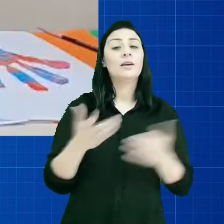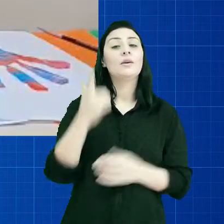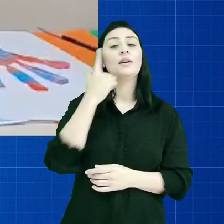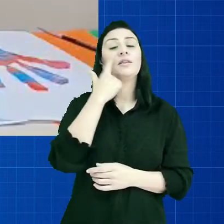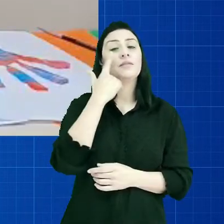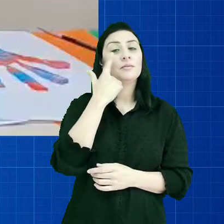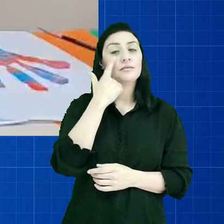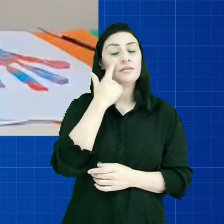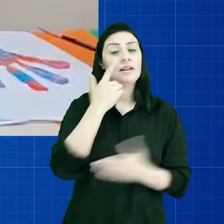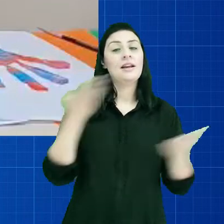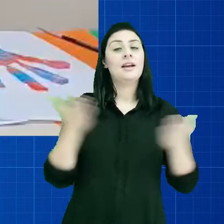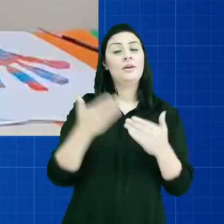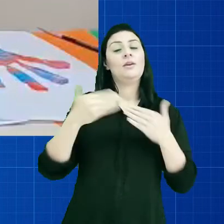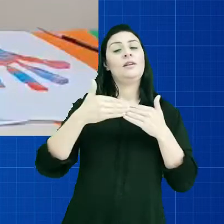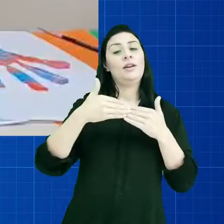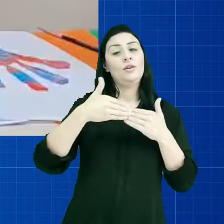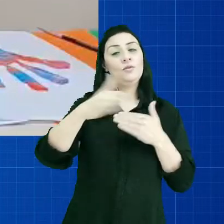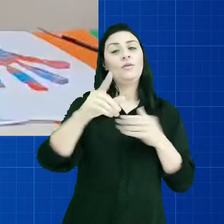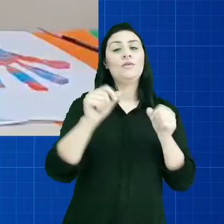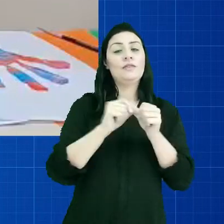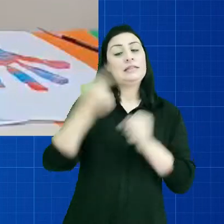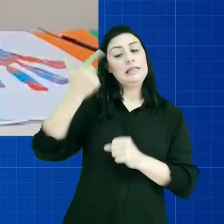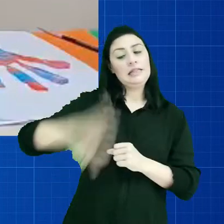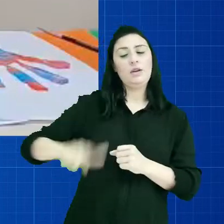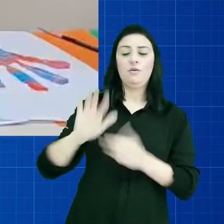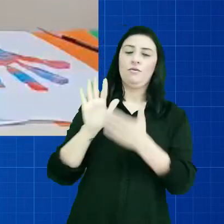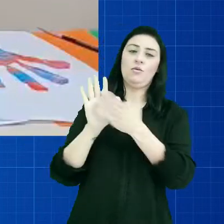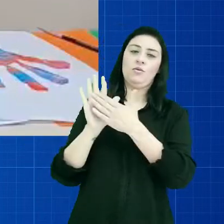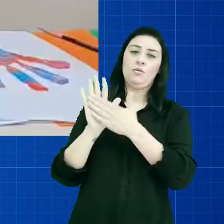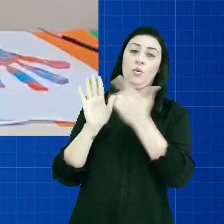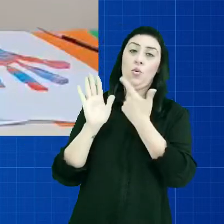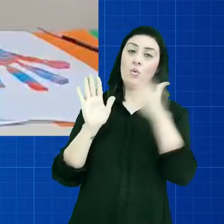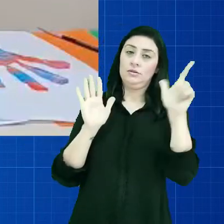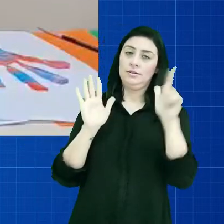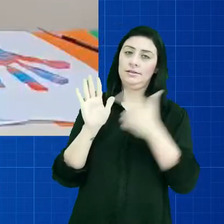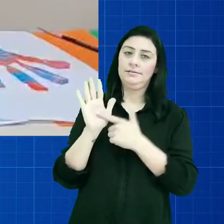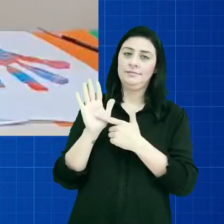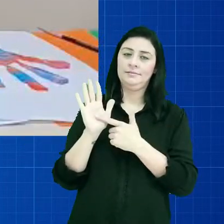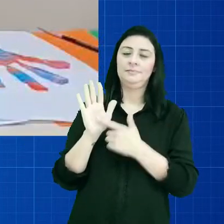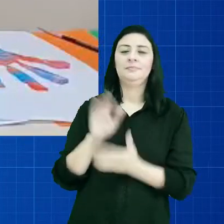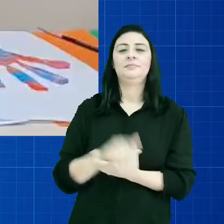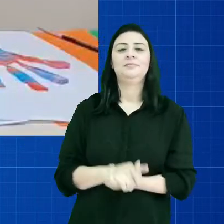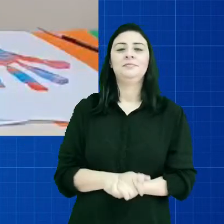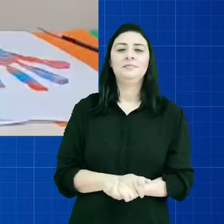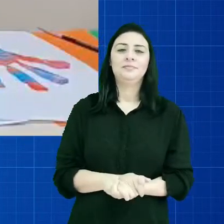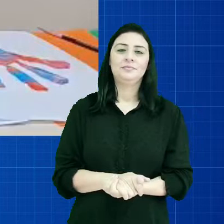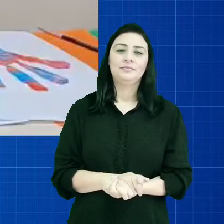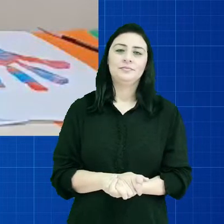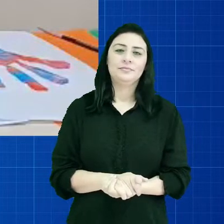Vamos lá. Agora eu vou carimbar aqui minha outra mão. Vamos lá.